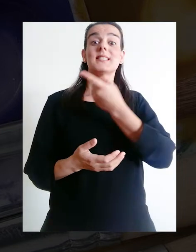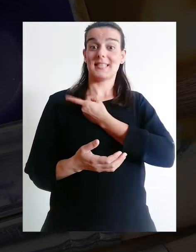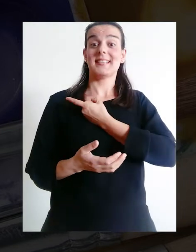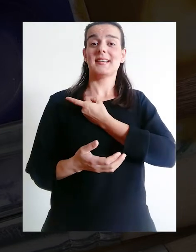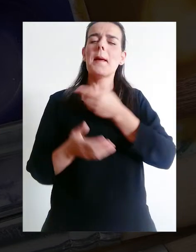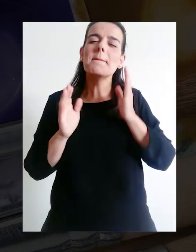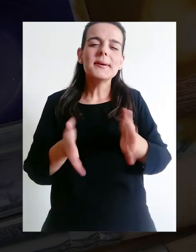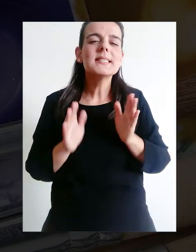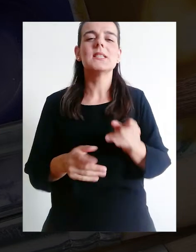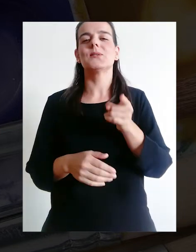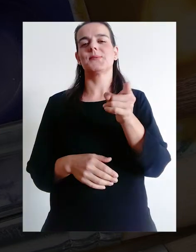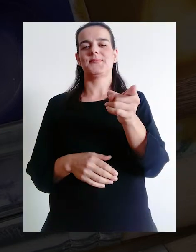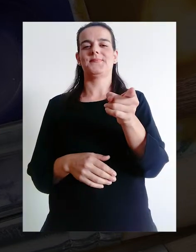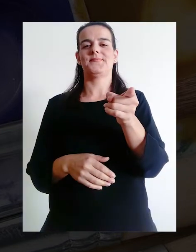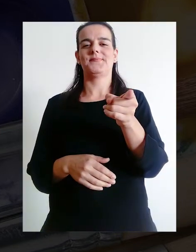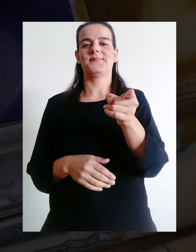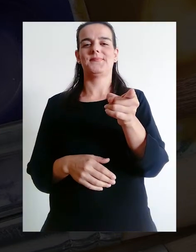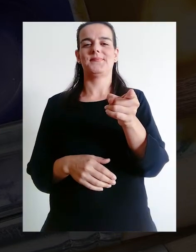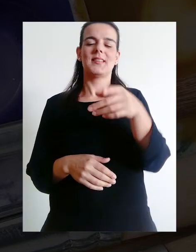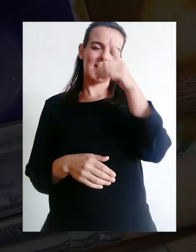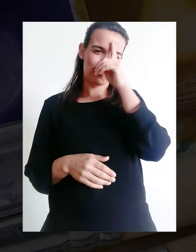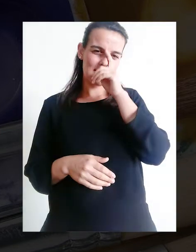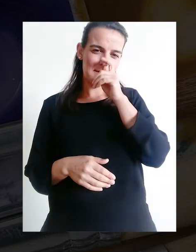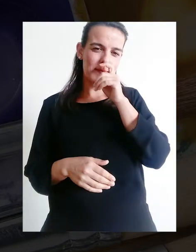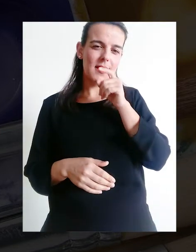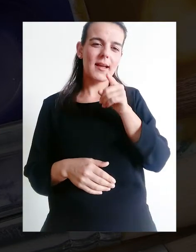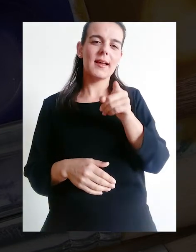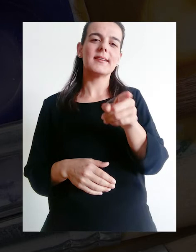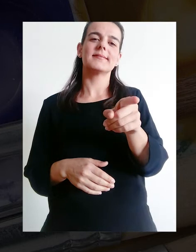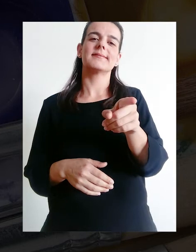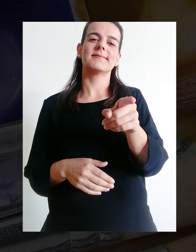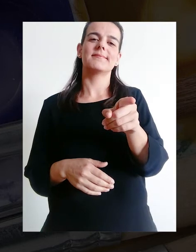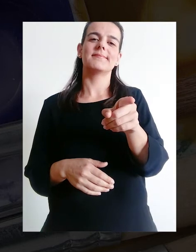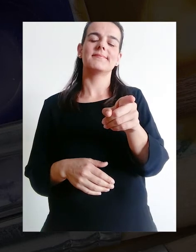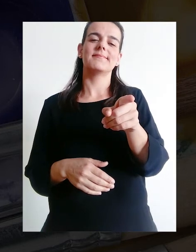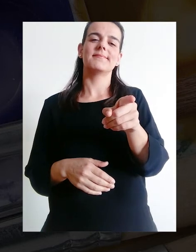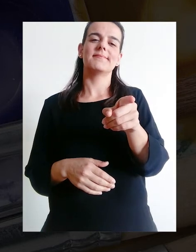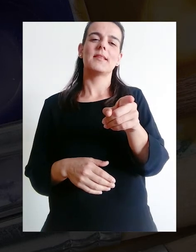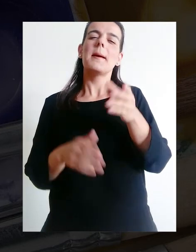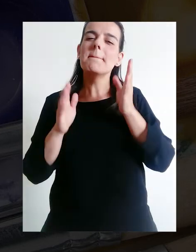Para ser, preciso de ti. De lembrar.